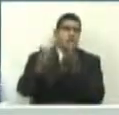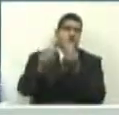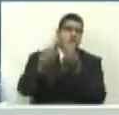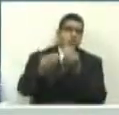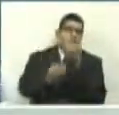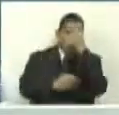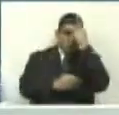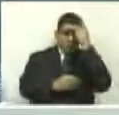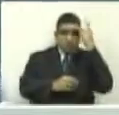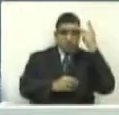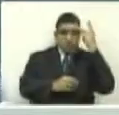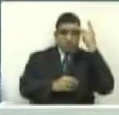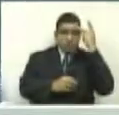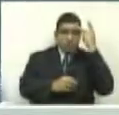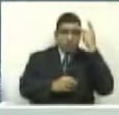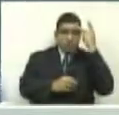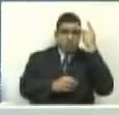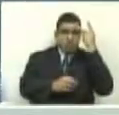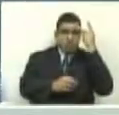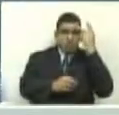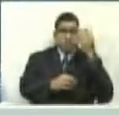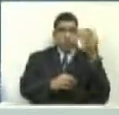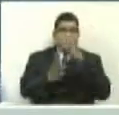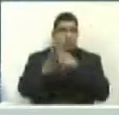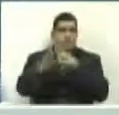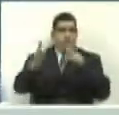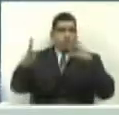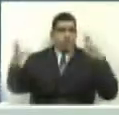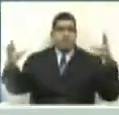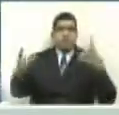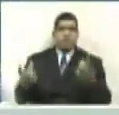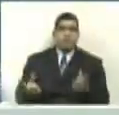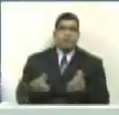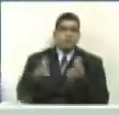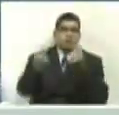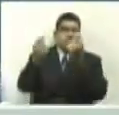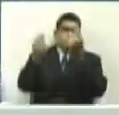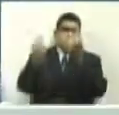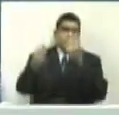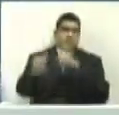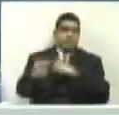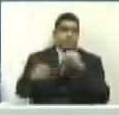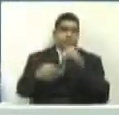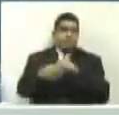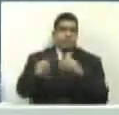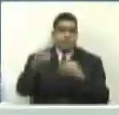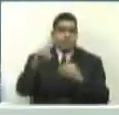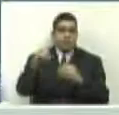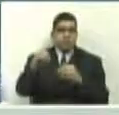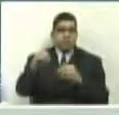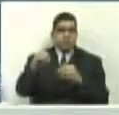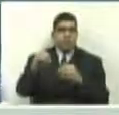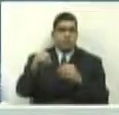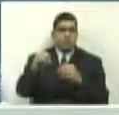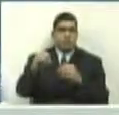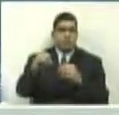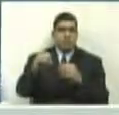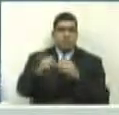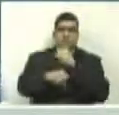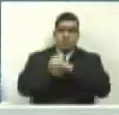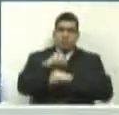muitas pessoas que cresceram as suas riquezas 110% nos últimos 8